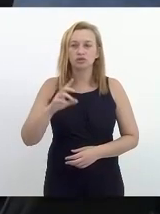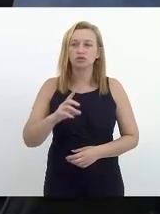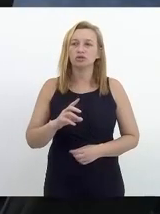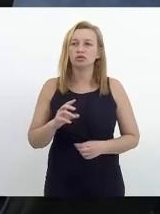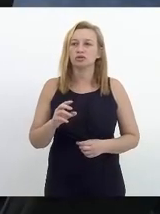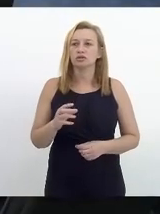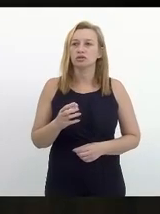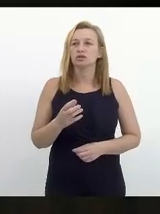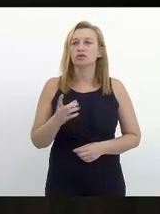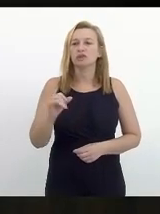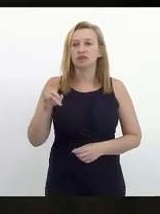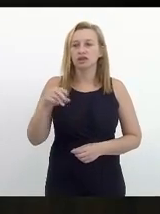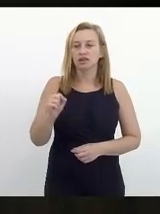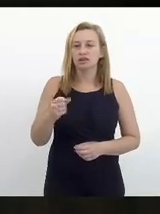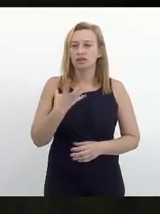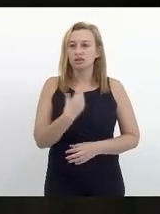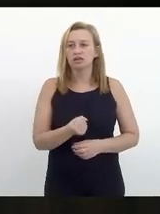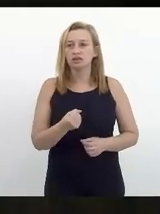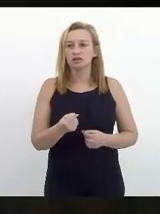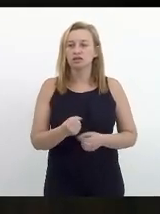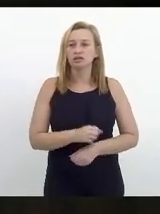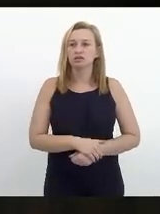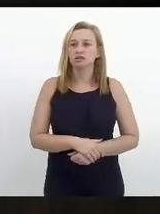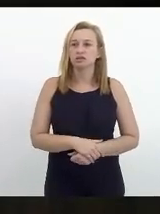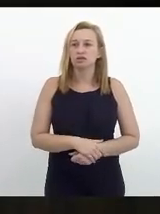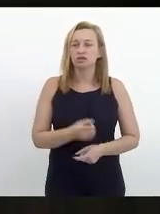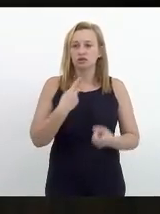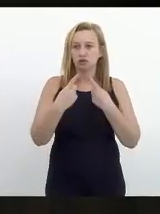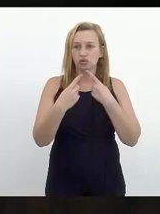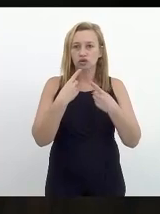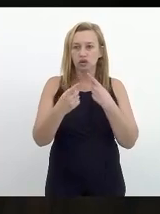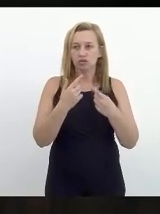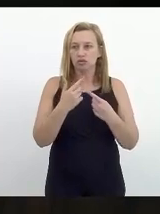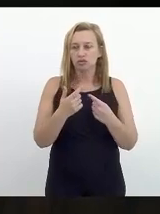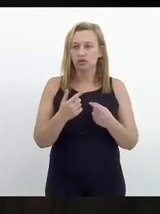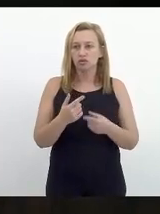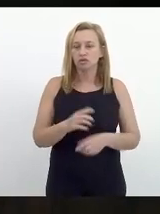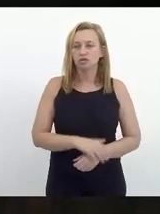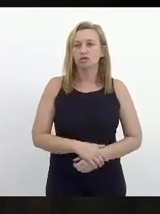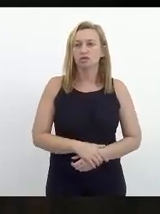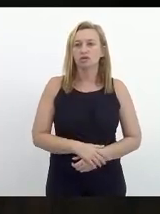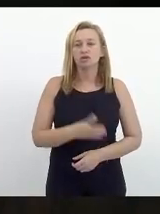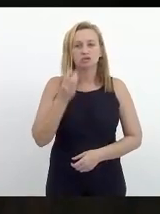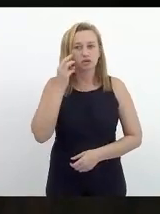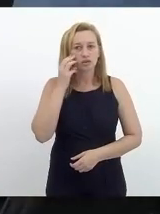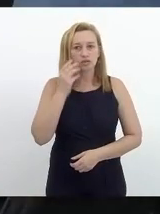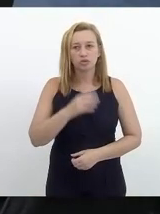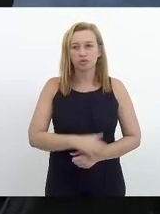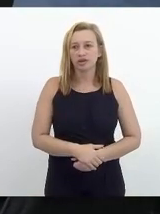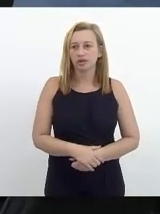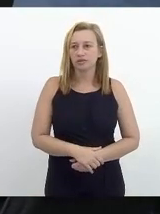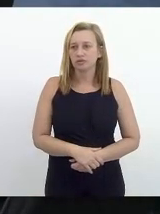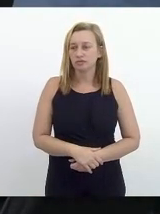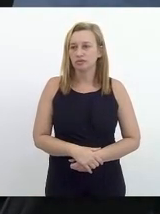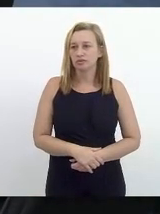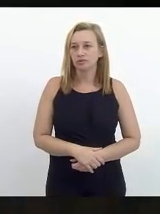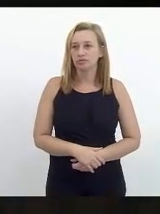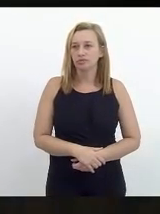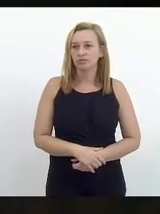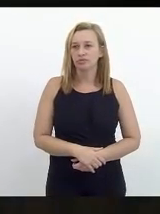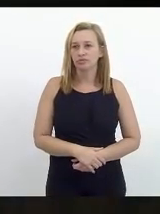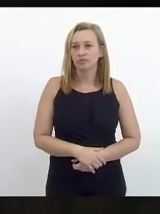Favorável. Os pareceres emitidos em discussão. Para discutir, o autor Valdec Carneiro. Já peço